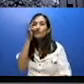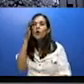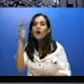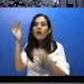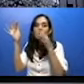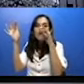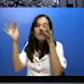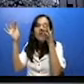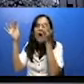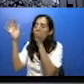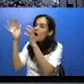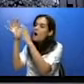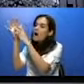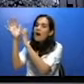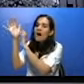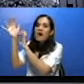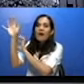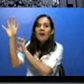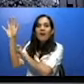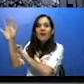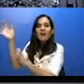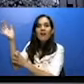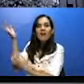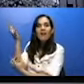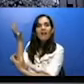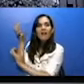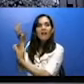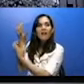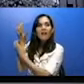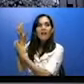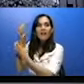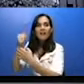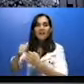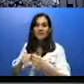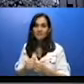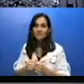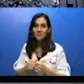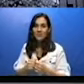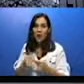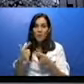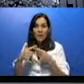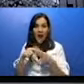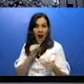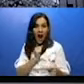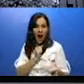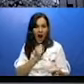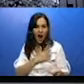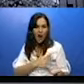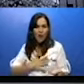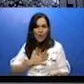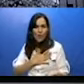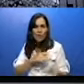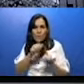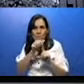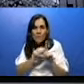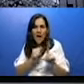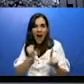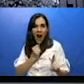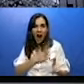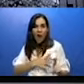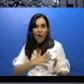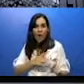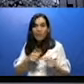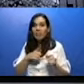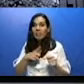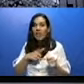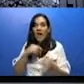florzinha todo florado que na época do mês de agosto tem várias dessas árvores na nossa cidade